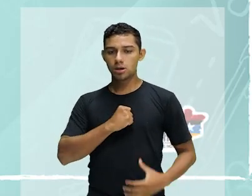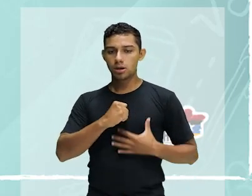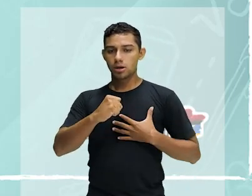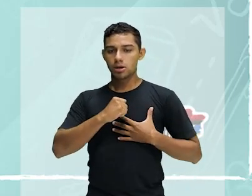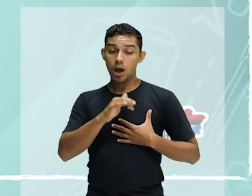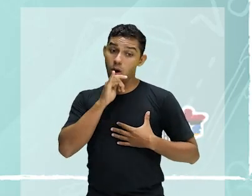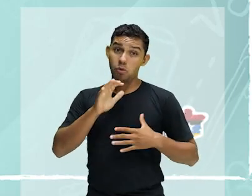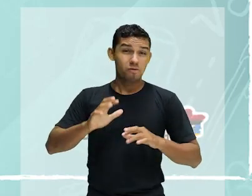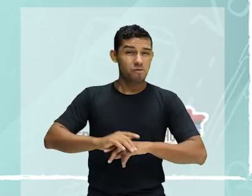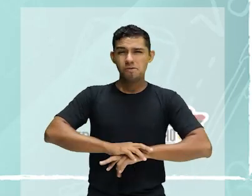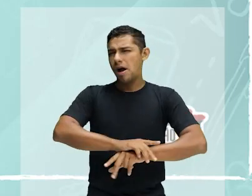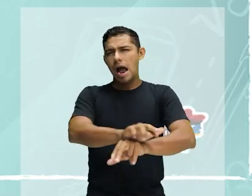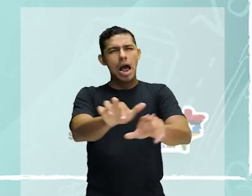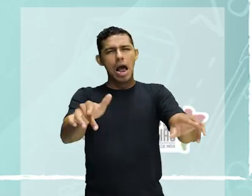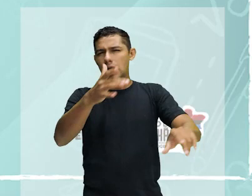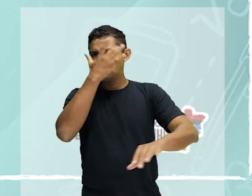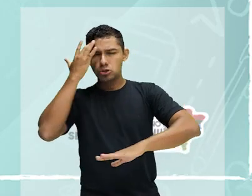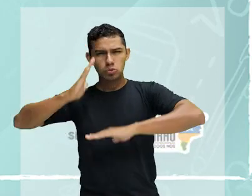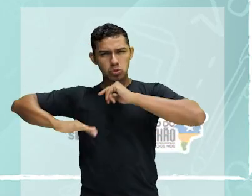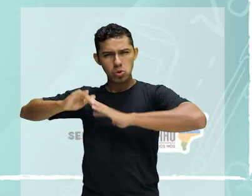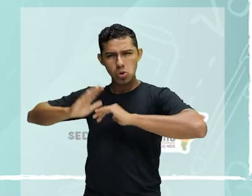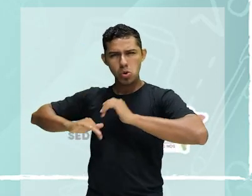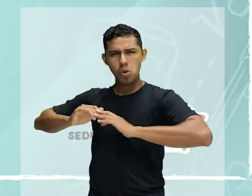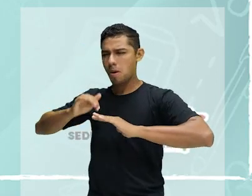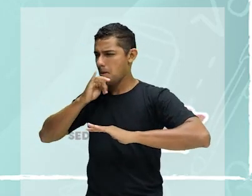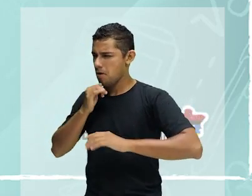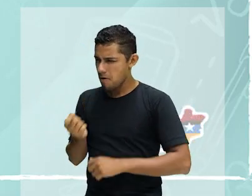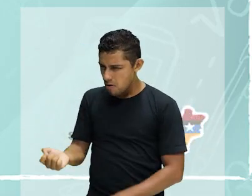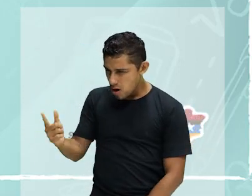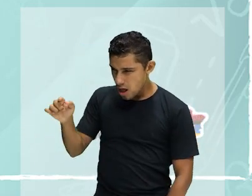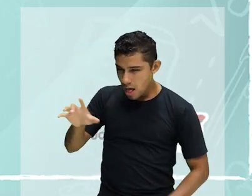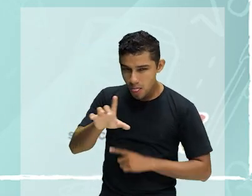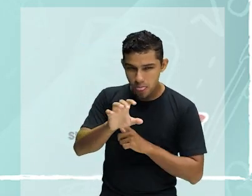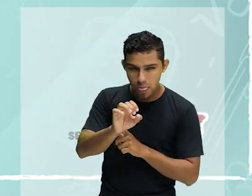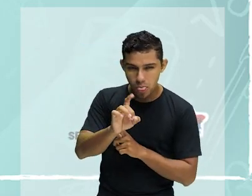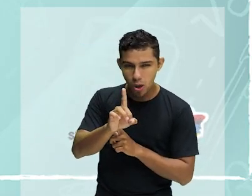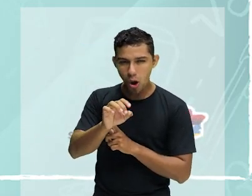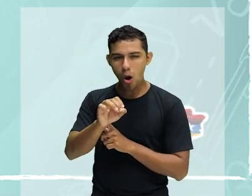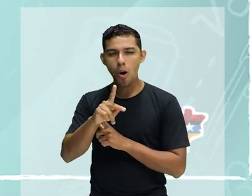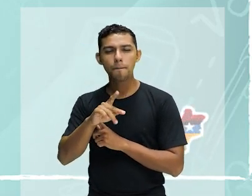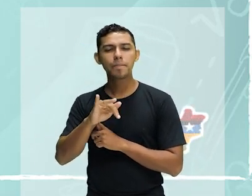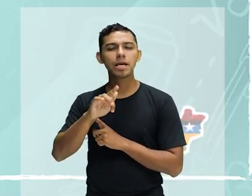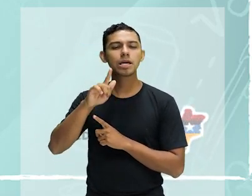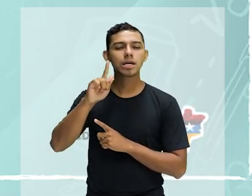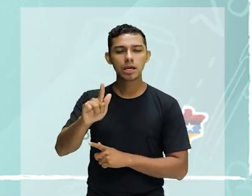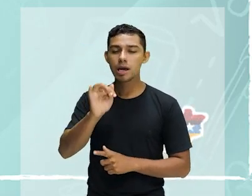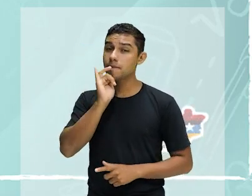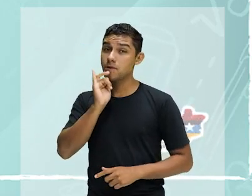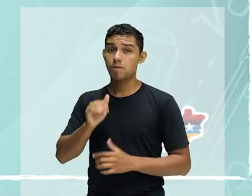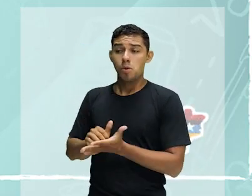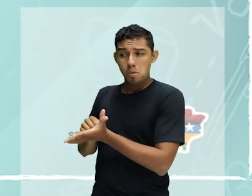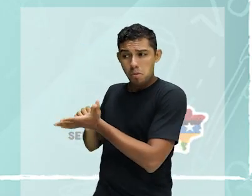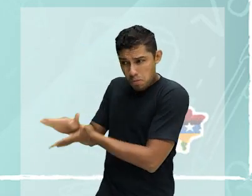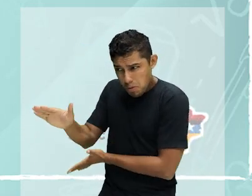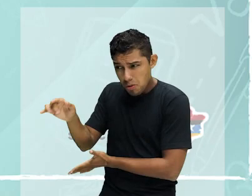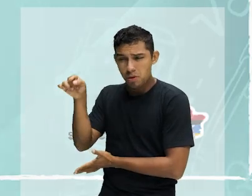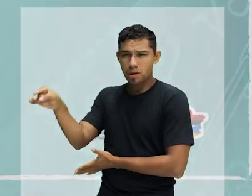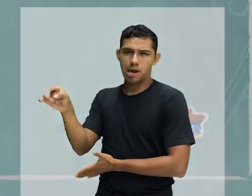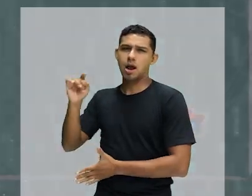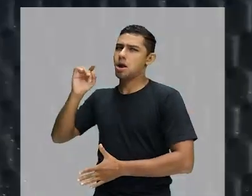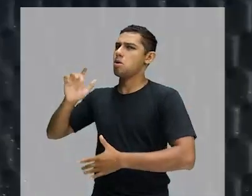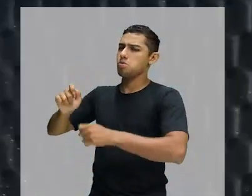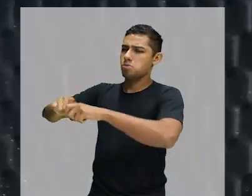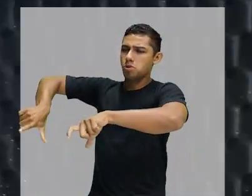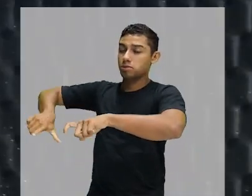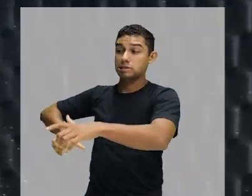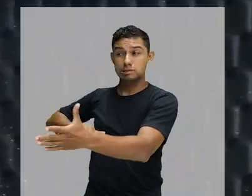exames antidoping, o que podem gerar estas diversas formas de punição, incluindo o banimento das suas respectivas